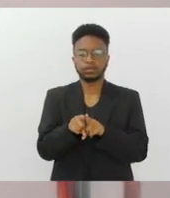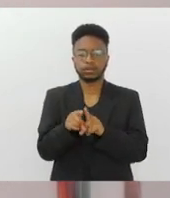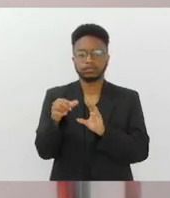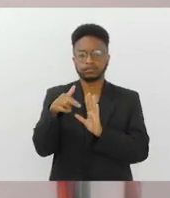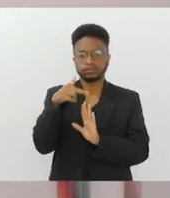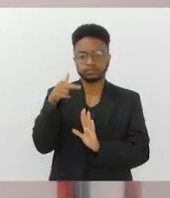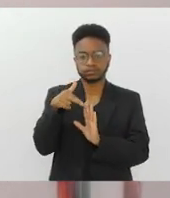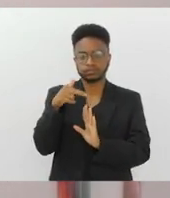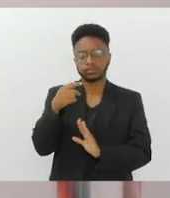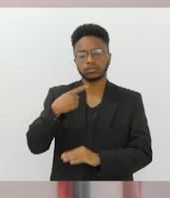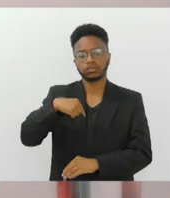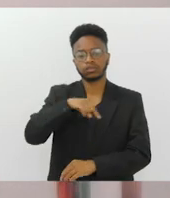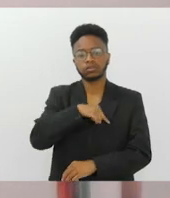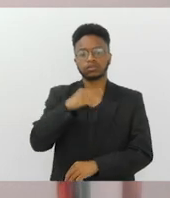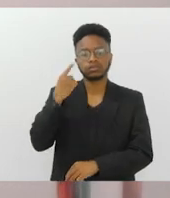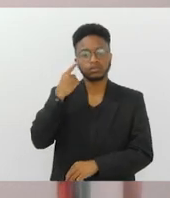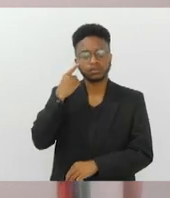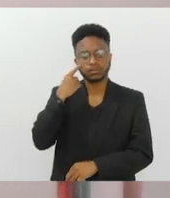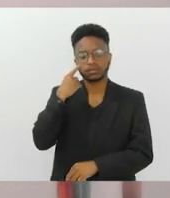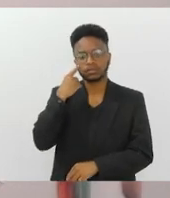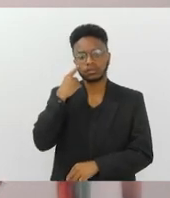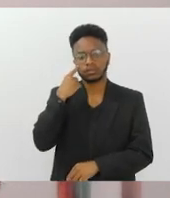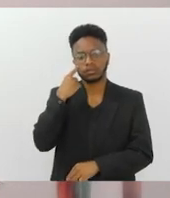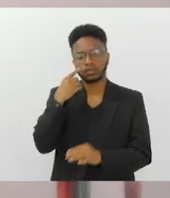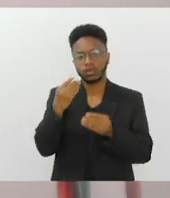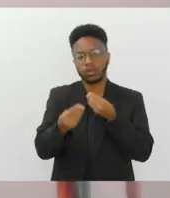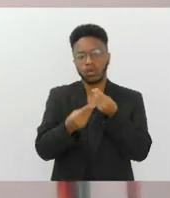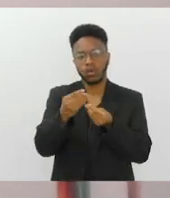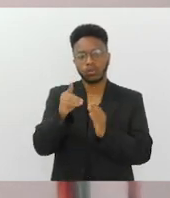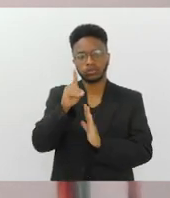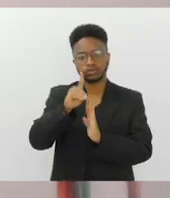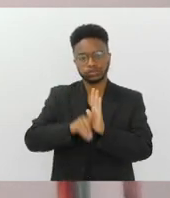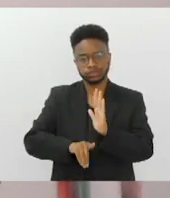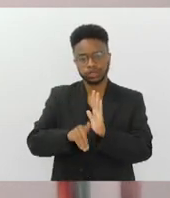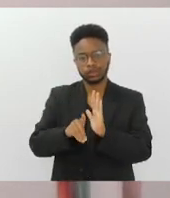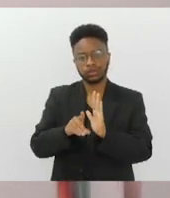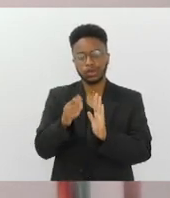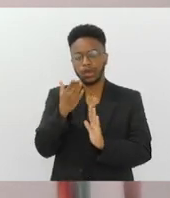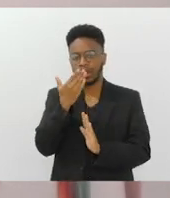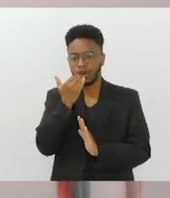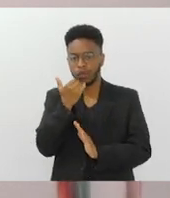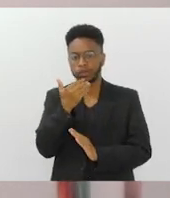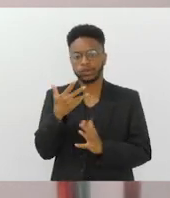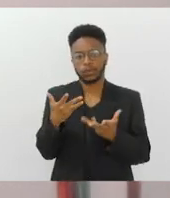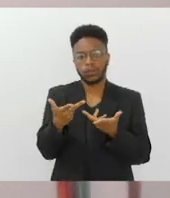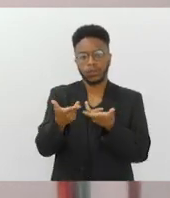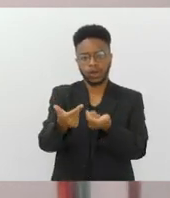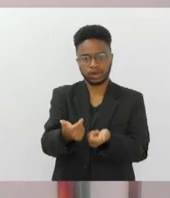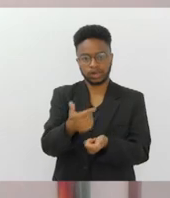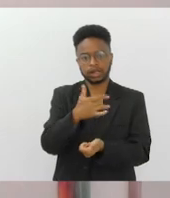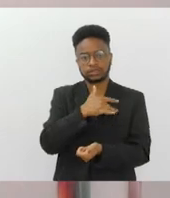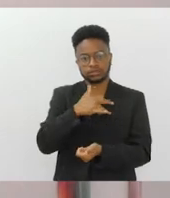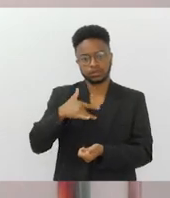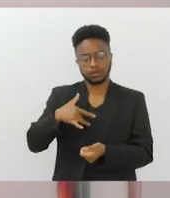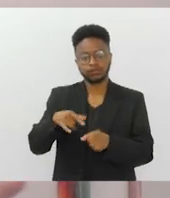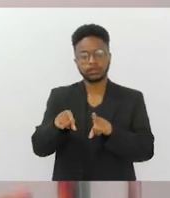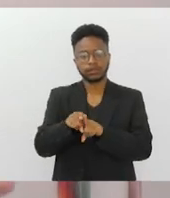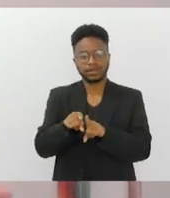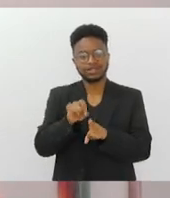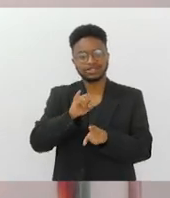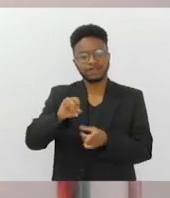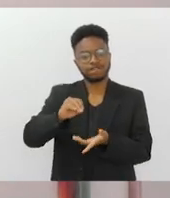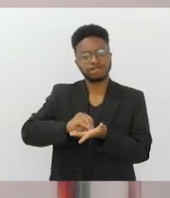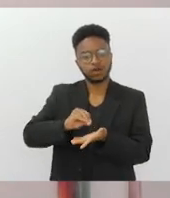resolução pensando especificamente, né, o direito a uma alimentação de qualidade, e a falta desse direito enquanto